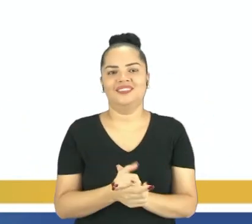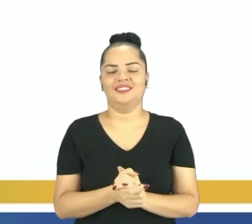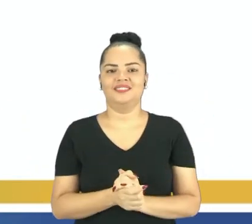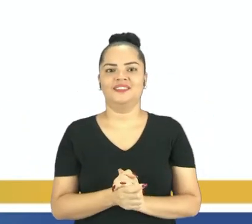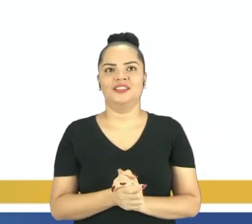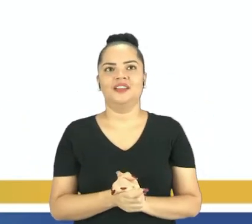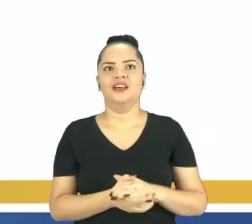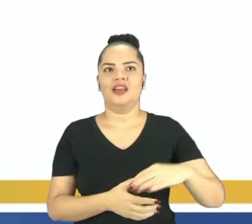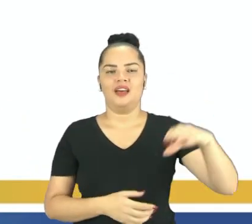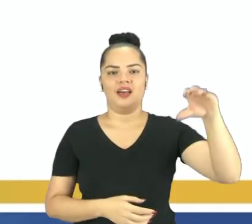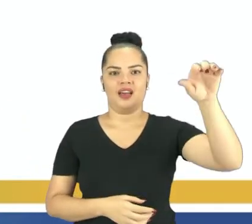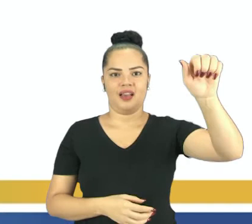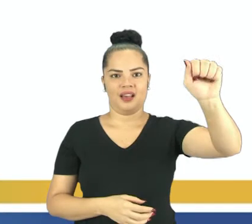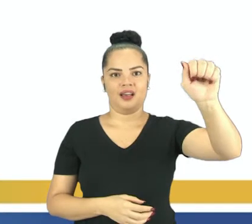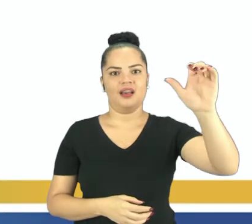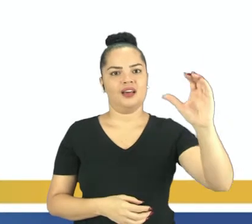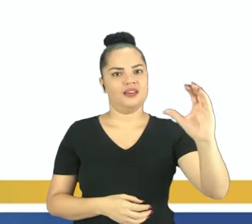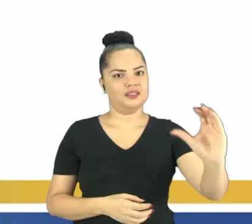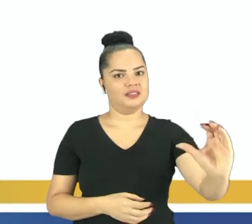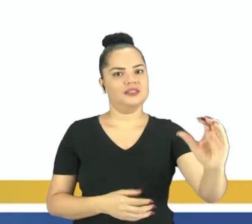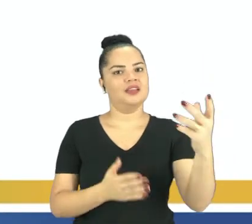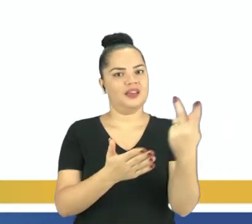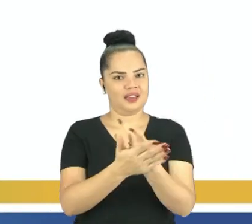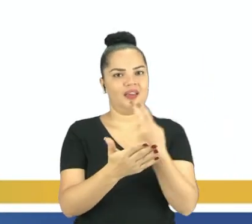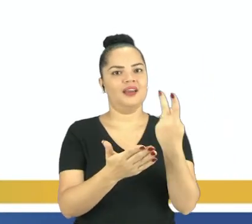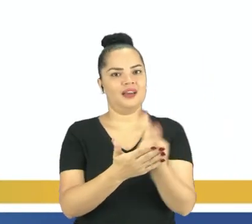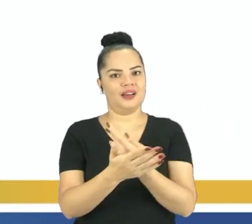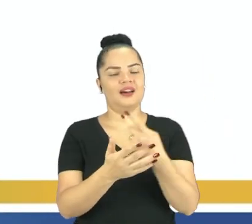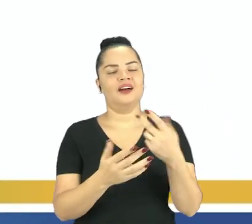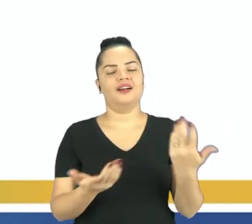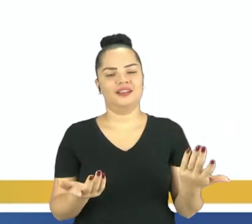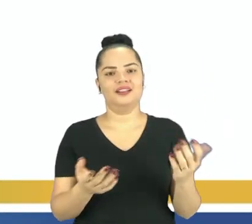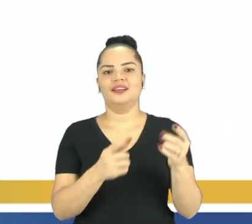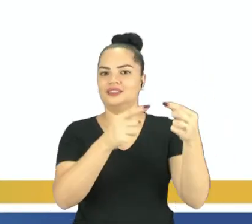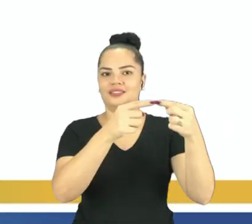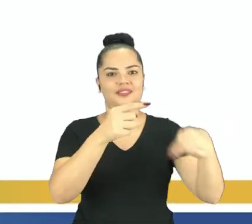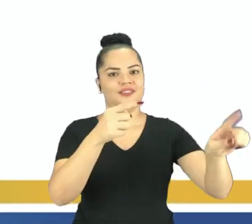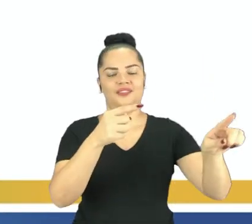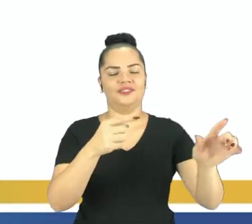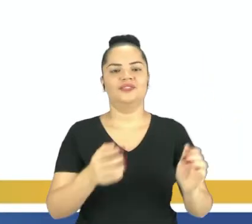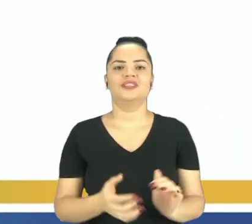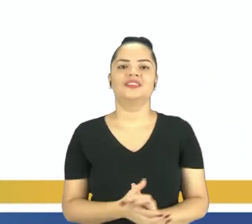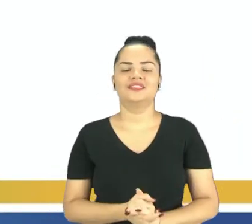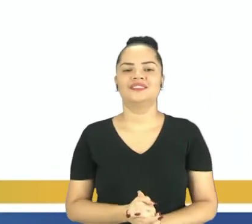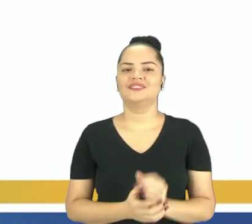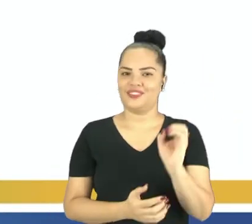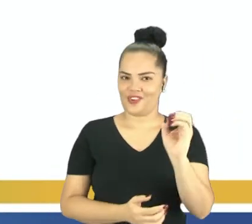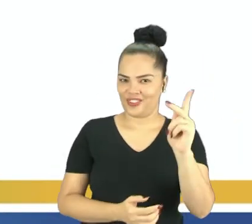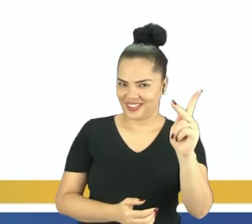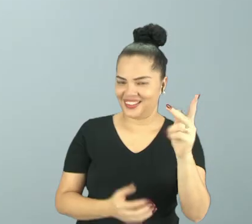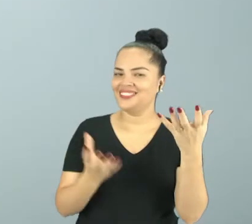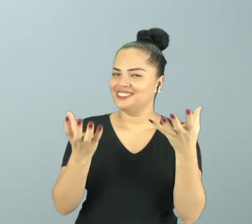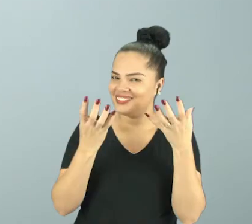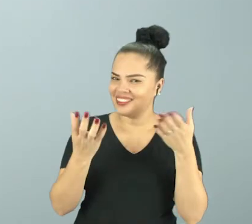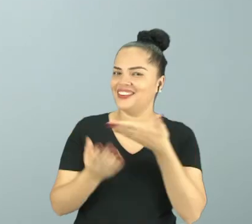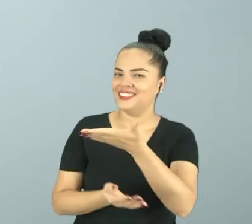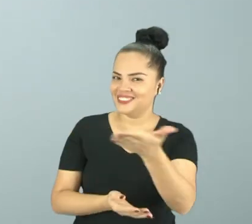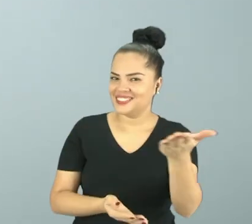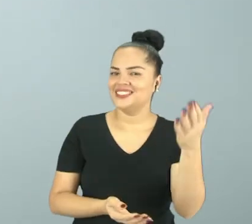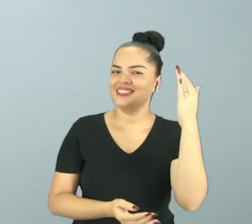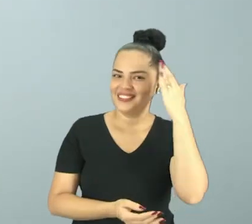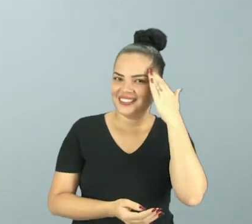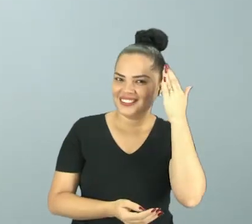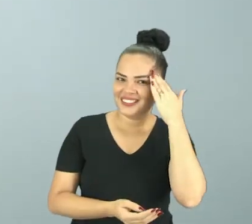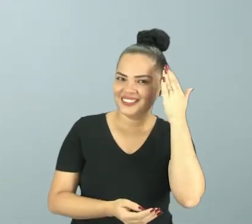frases da letra A e da letra C estão invertidas, ok? Muito bom, espero que vocês tenham aí conseguido fazer o